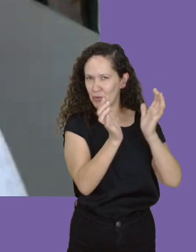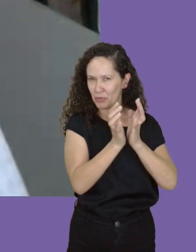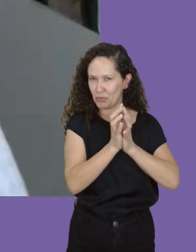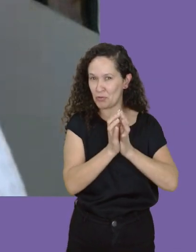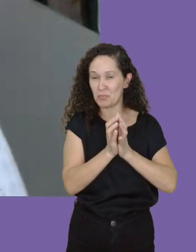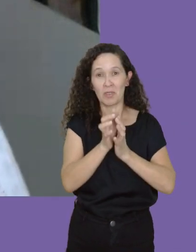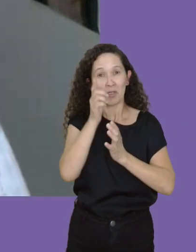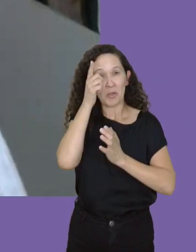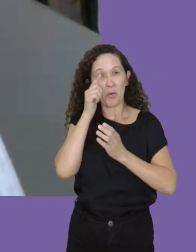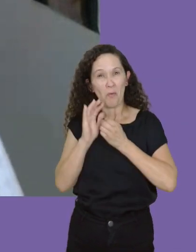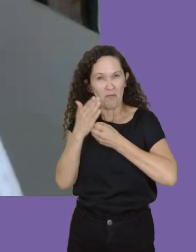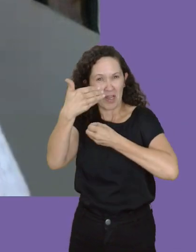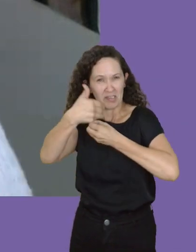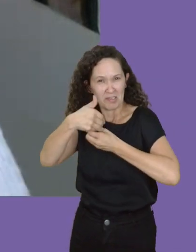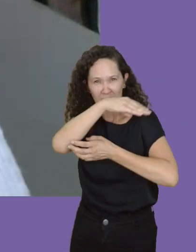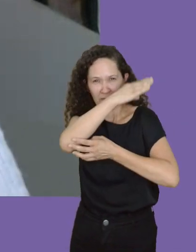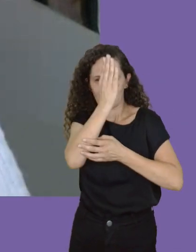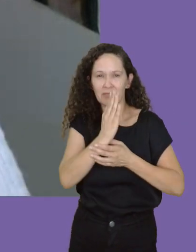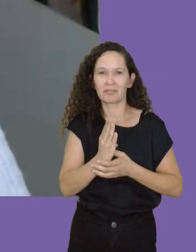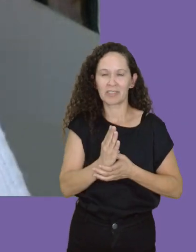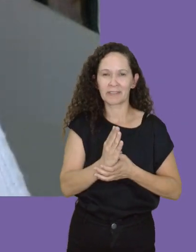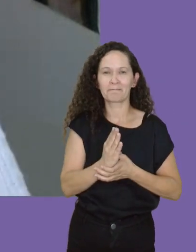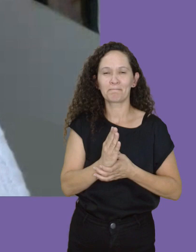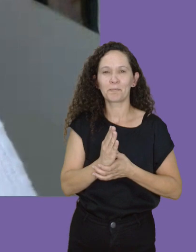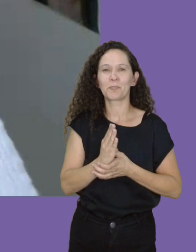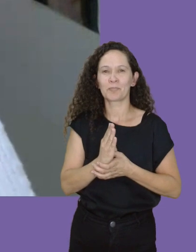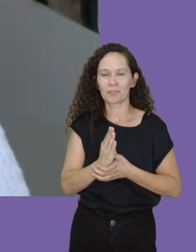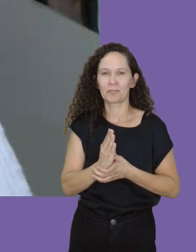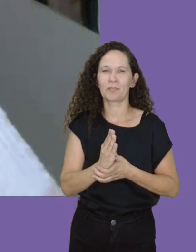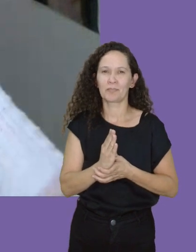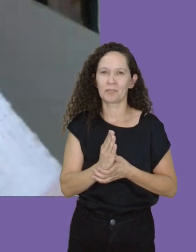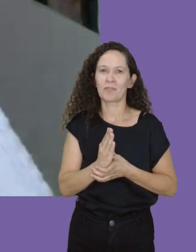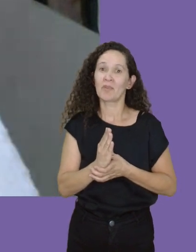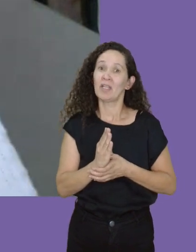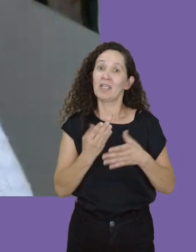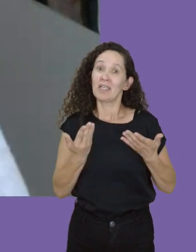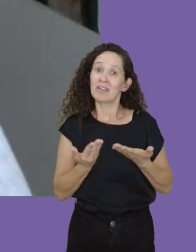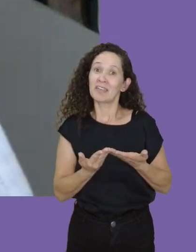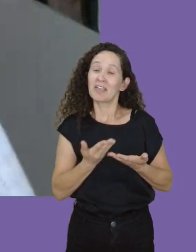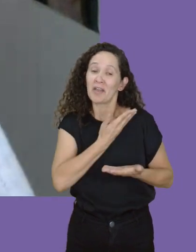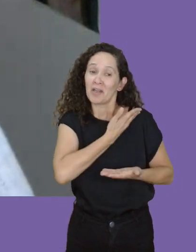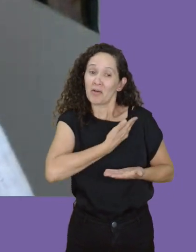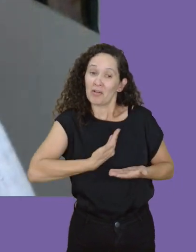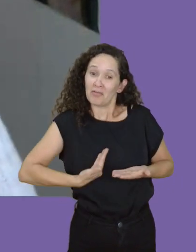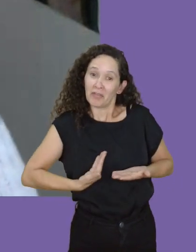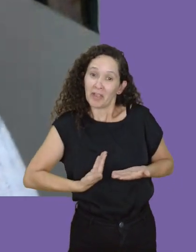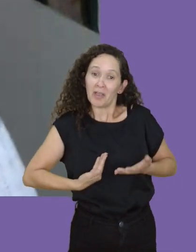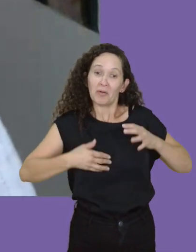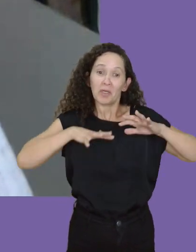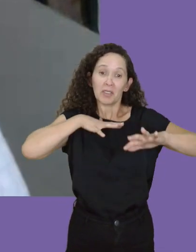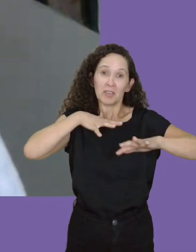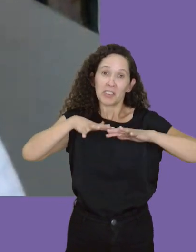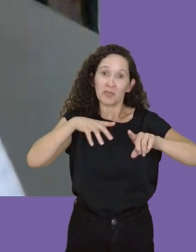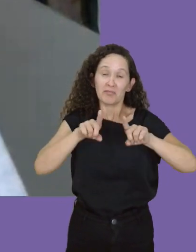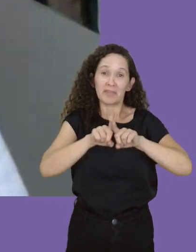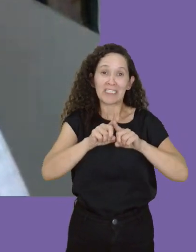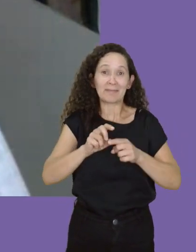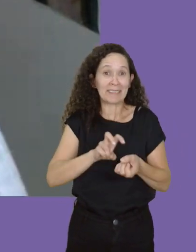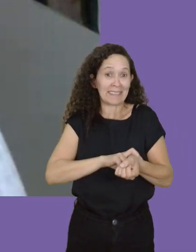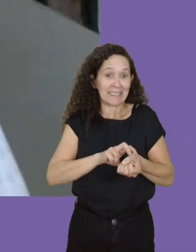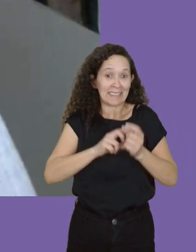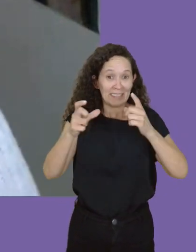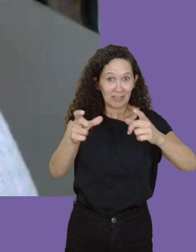uma agenda fascista no Brasil, essa agenda também se tornou um objeto de tensão nos